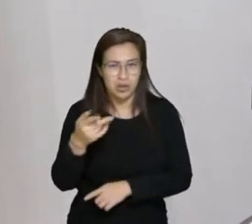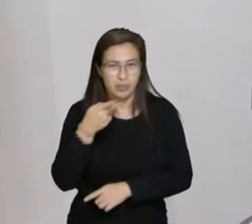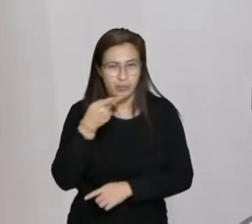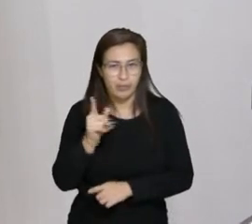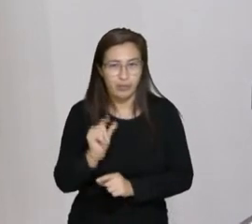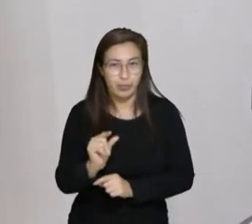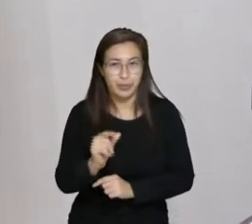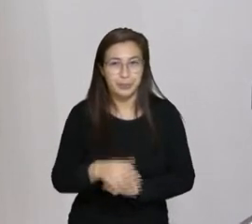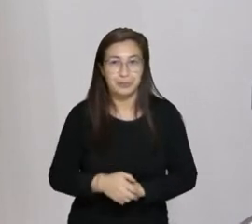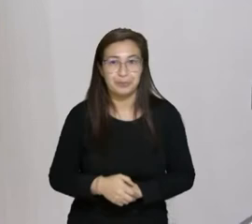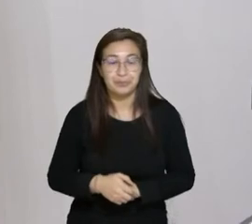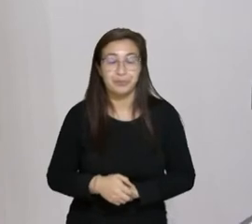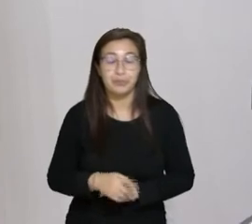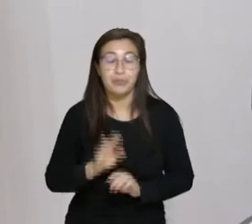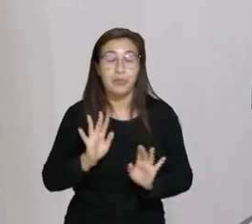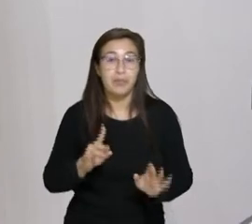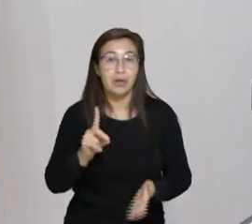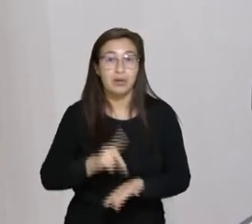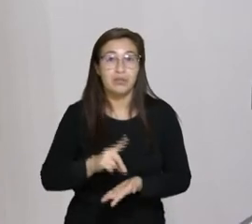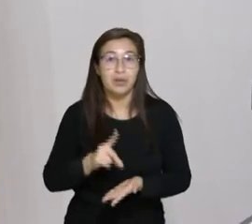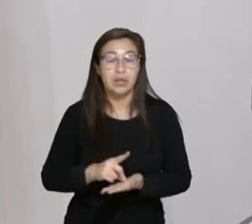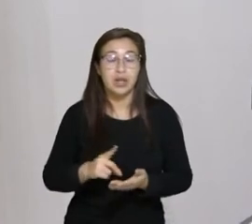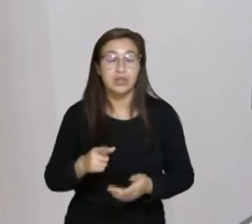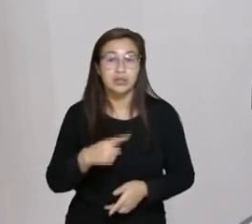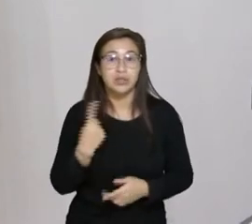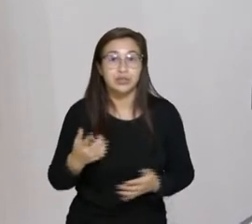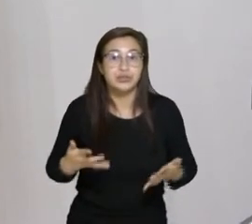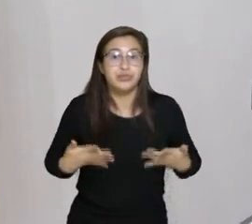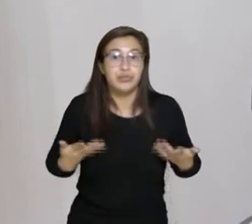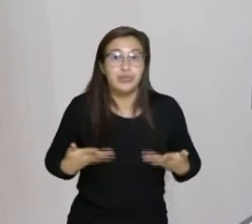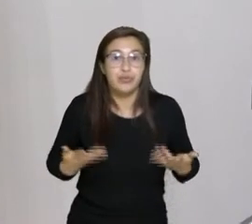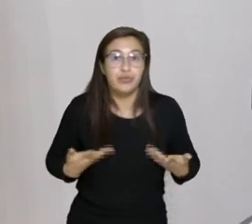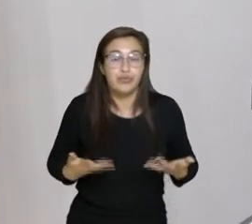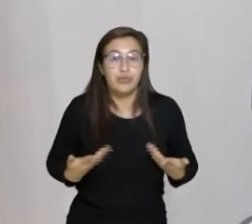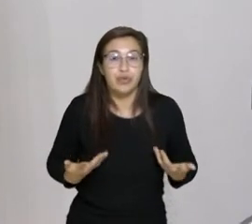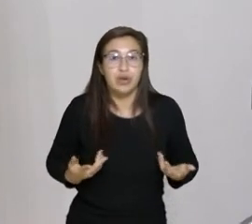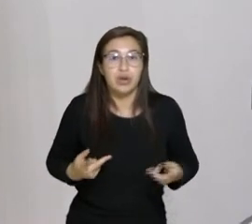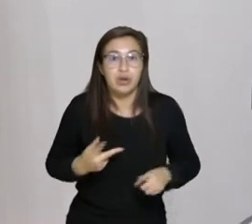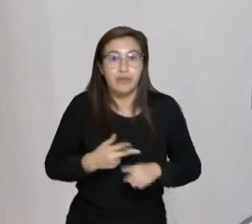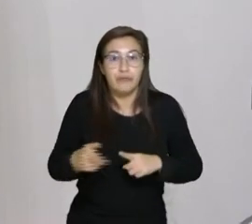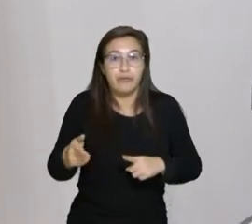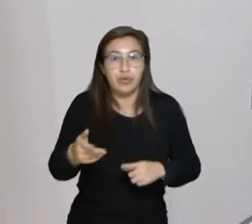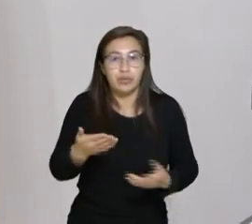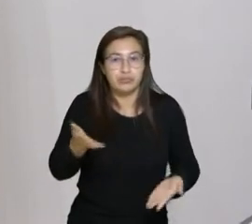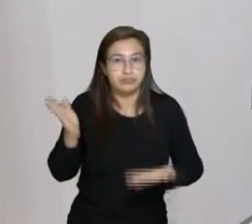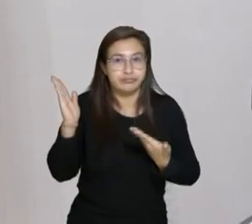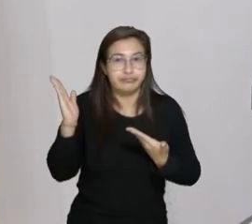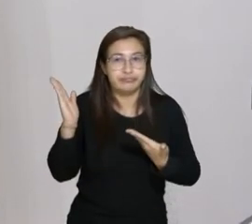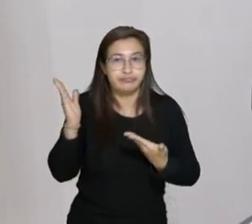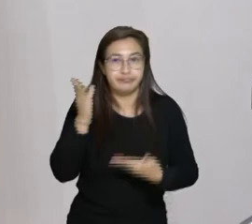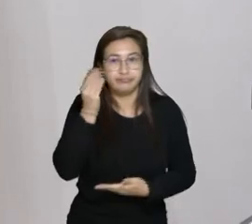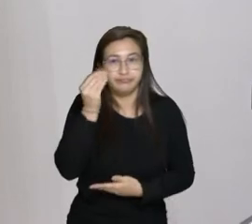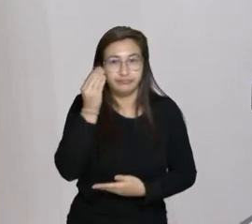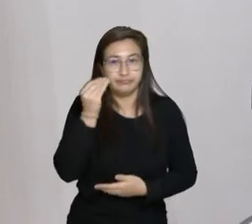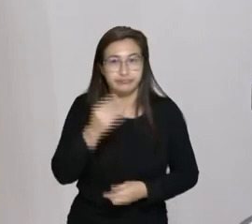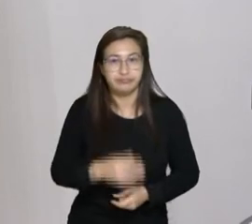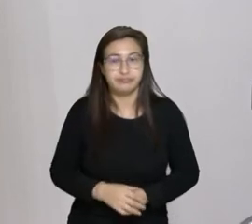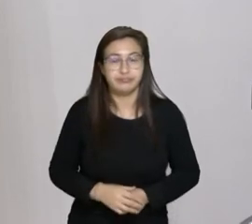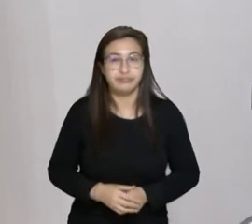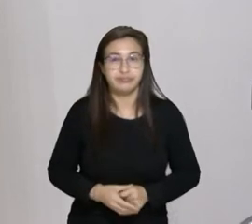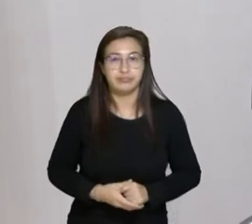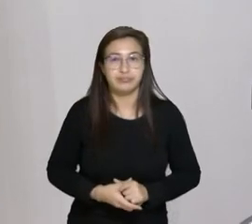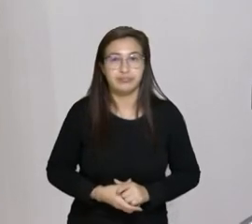isso mas a grande verdade é que nós temos que comemorar essa vitória eu tenho uma imagem para ser colocado ali vou pedir por gentileza